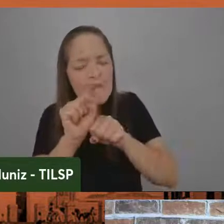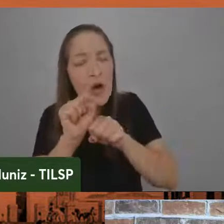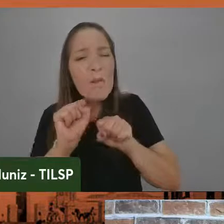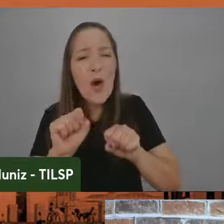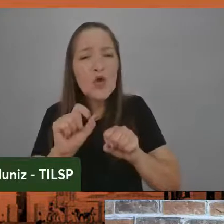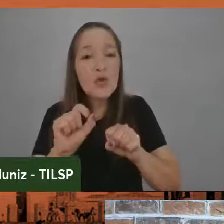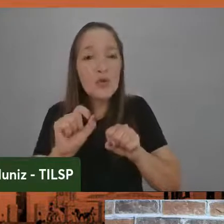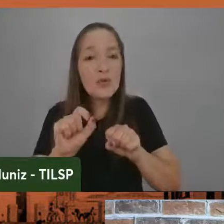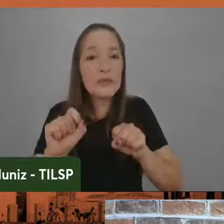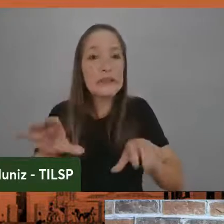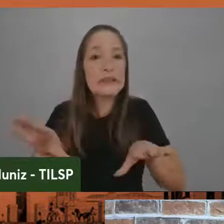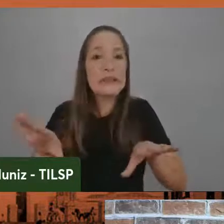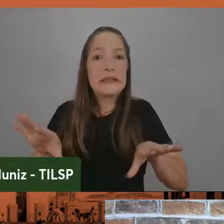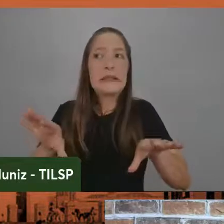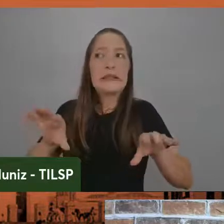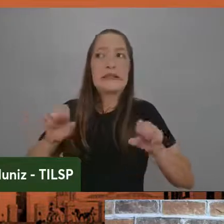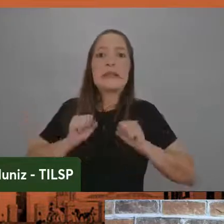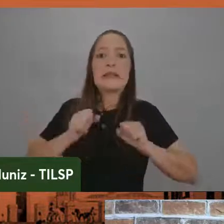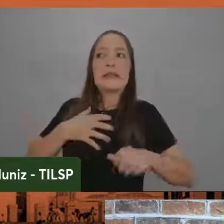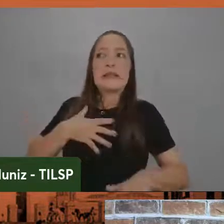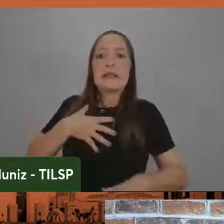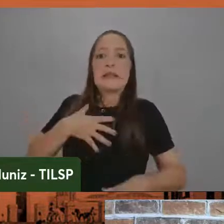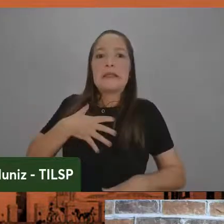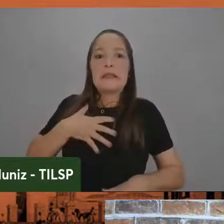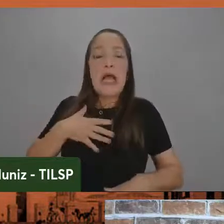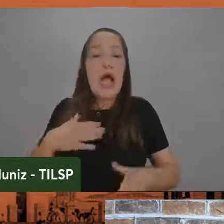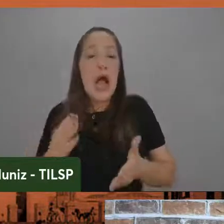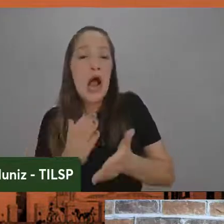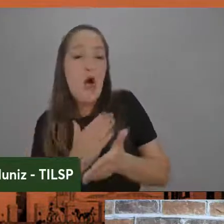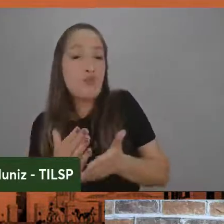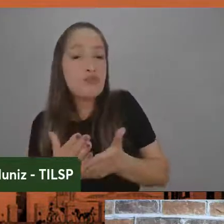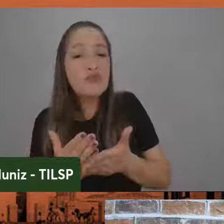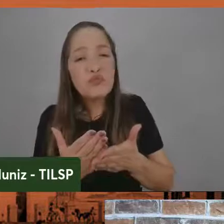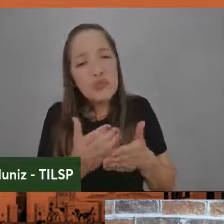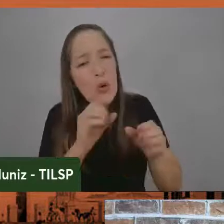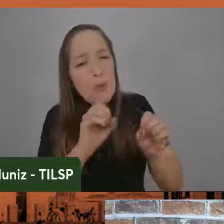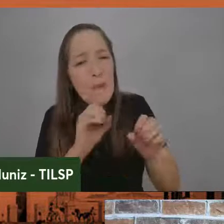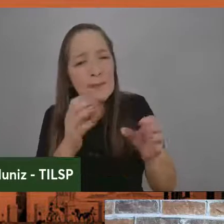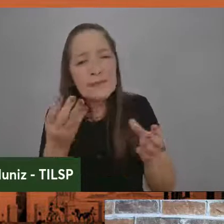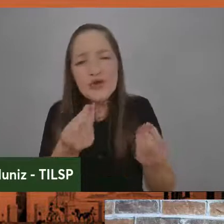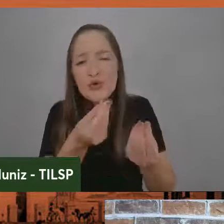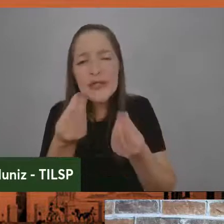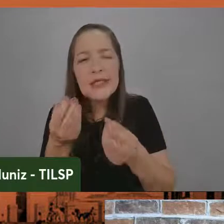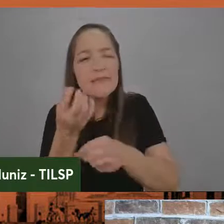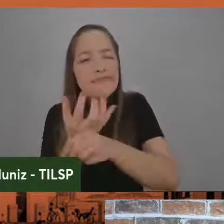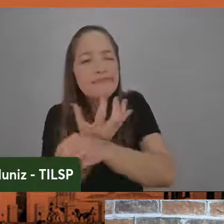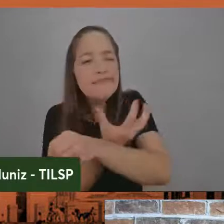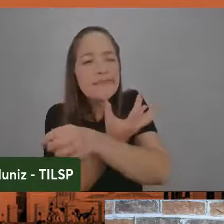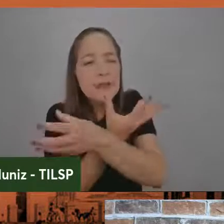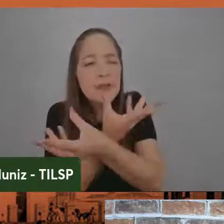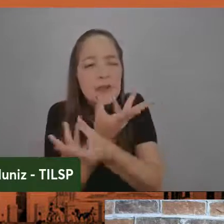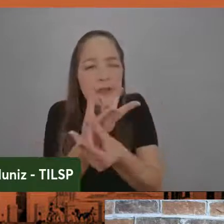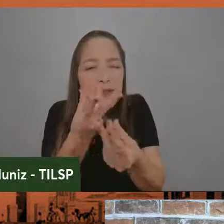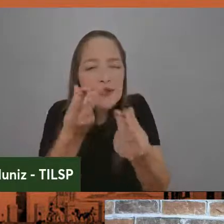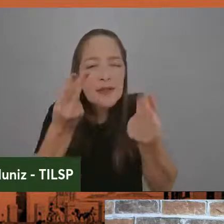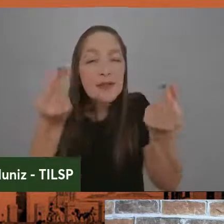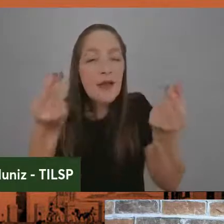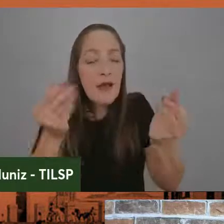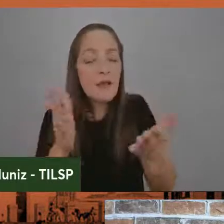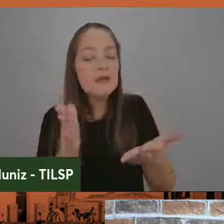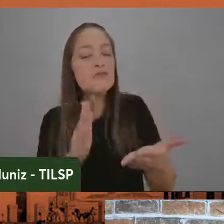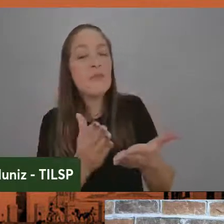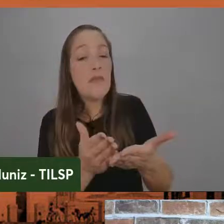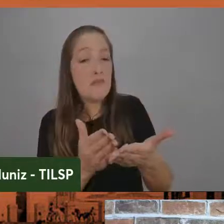chocar alguns leitores, né? Talvez, não sei se sensíveis é a palavra, mas enfim, o leitor que vai virar a página e